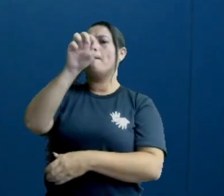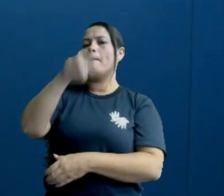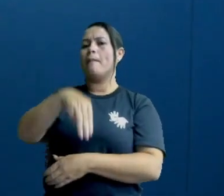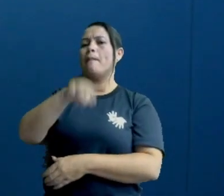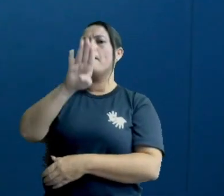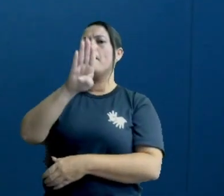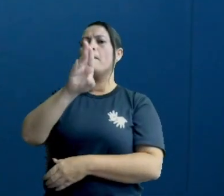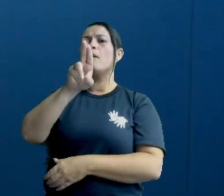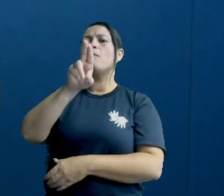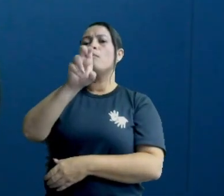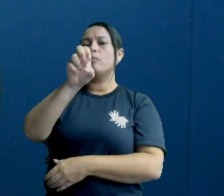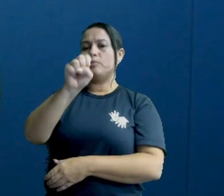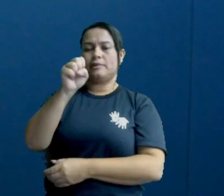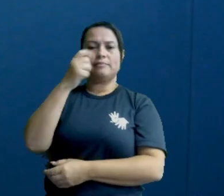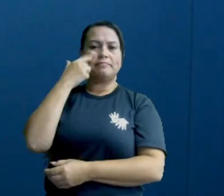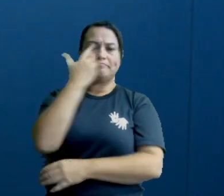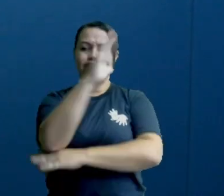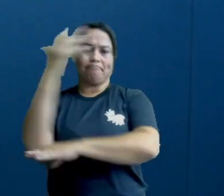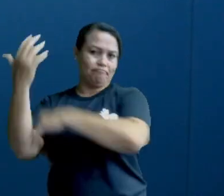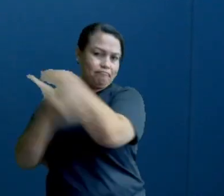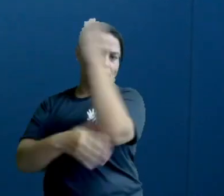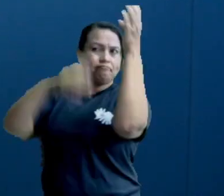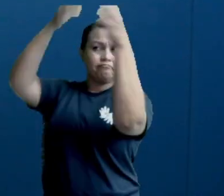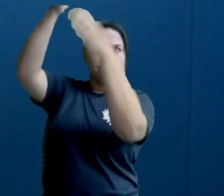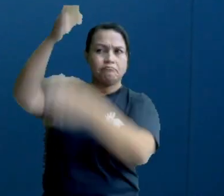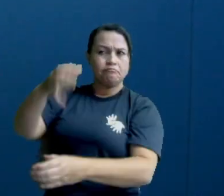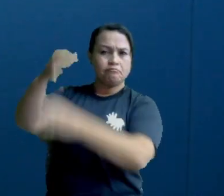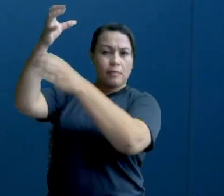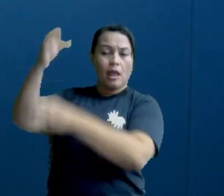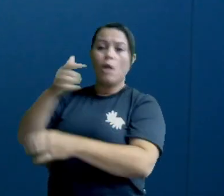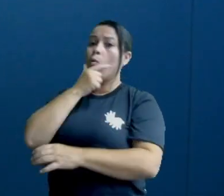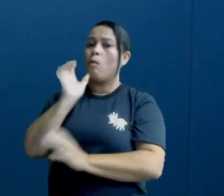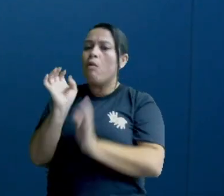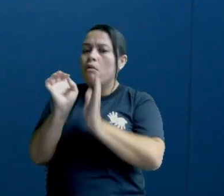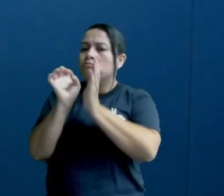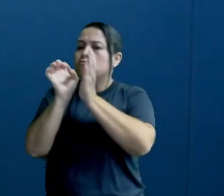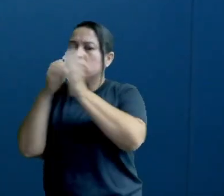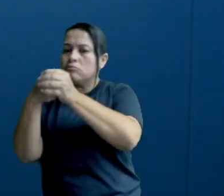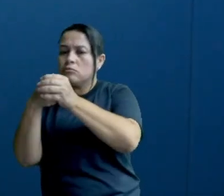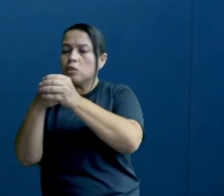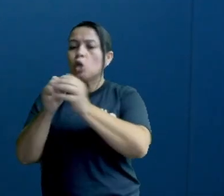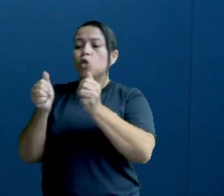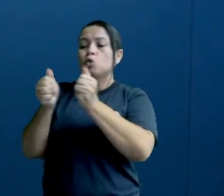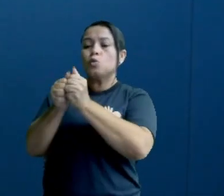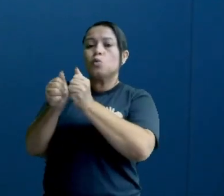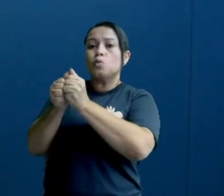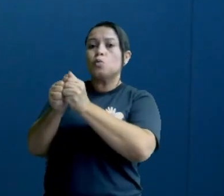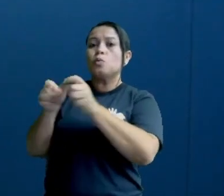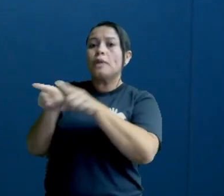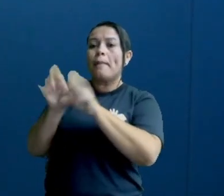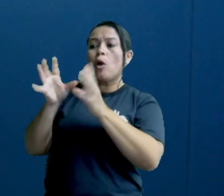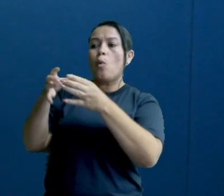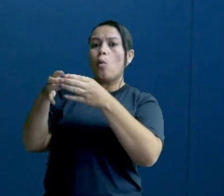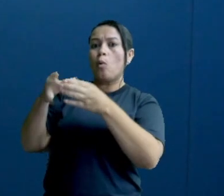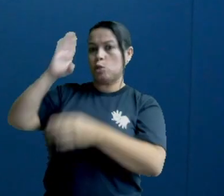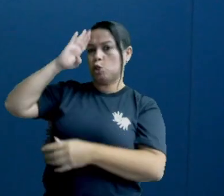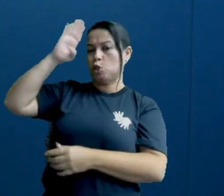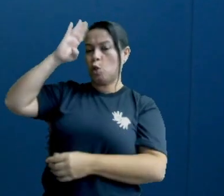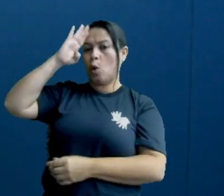vegetação do Monte das Tabocas. Refugiado no monte com seus soldados, João Fernandes